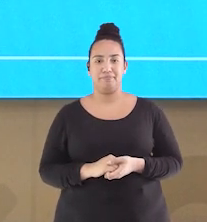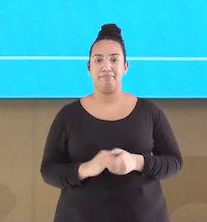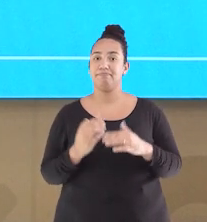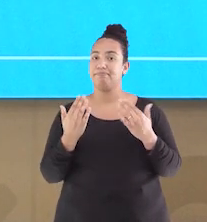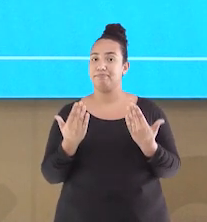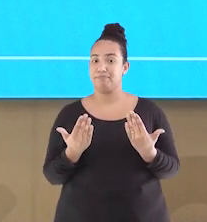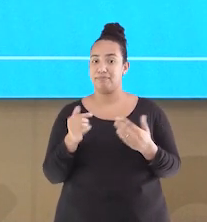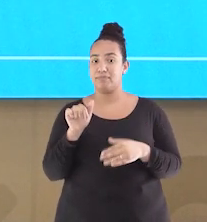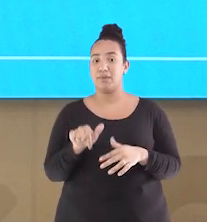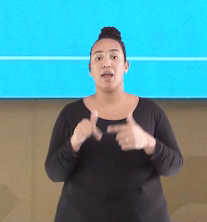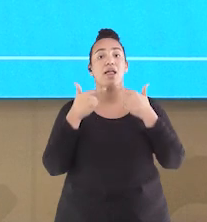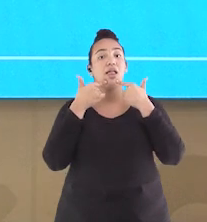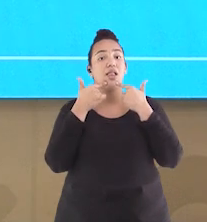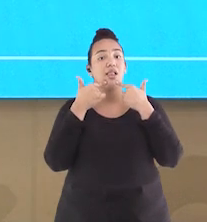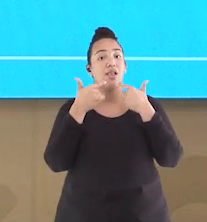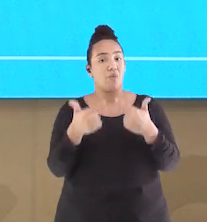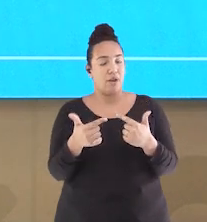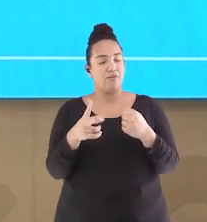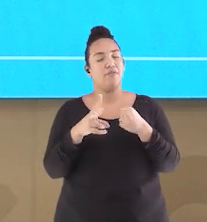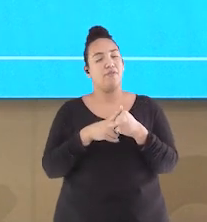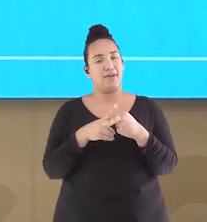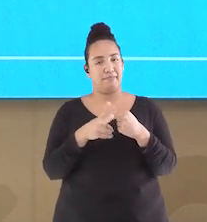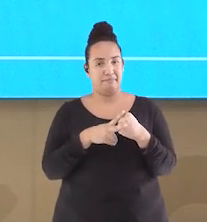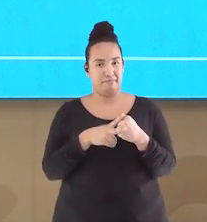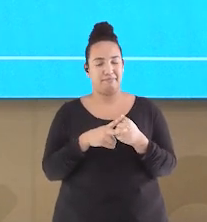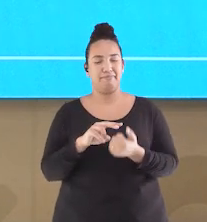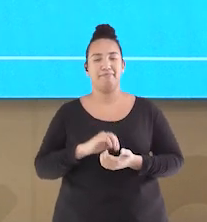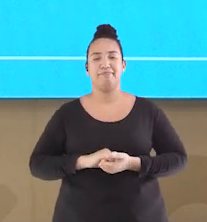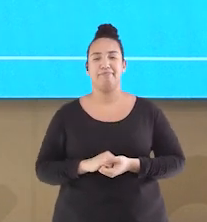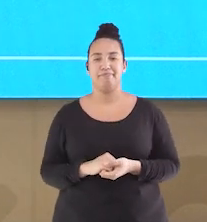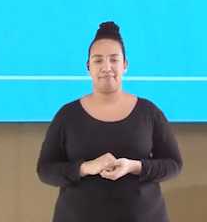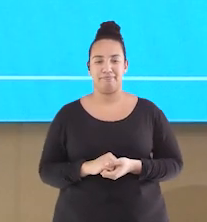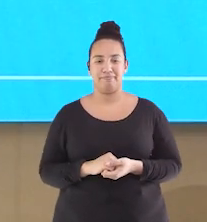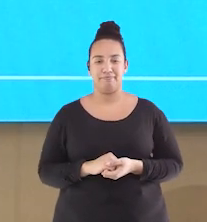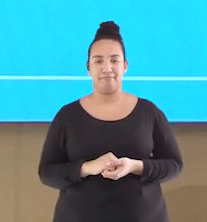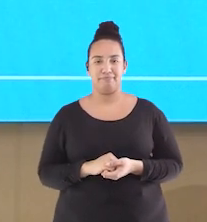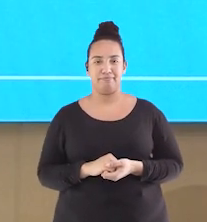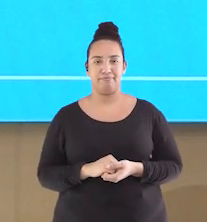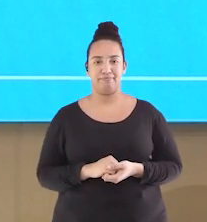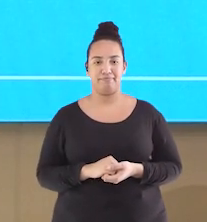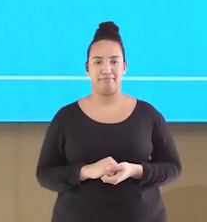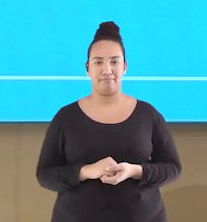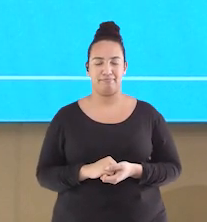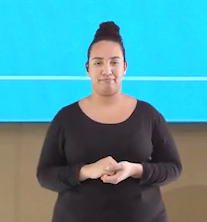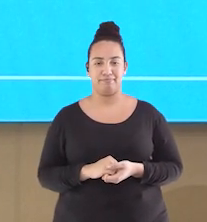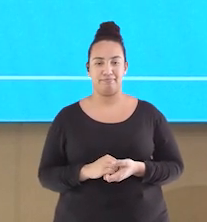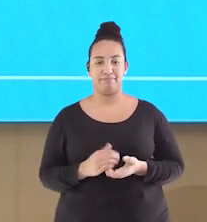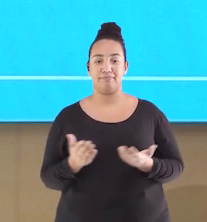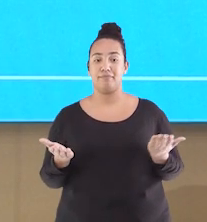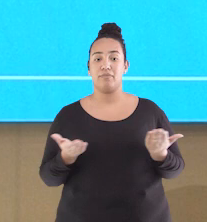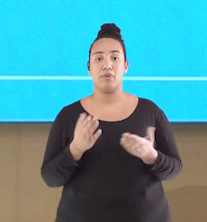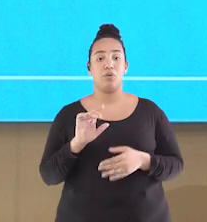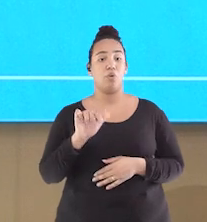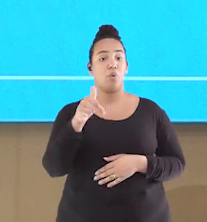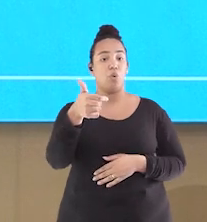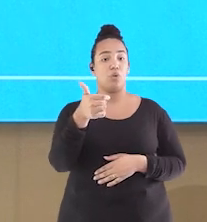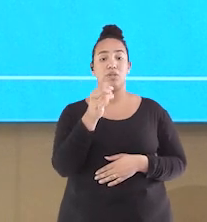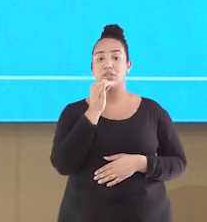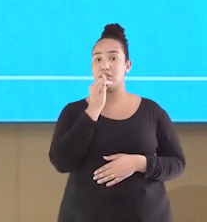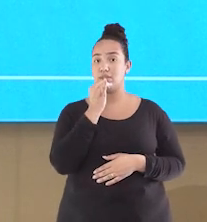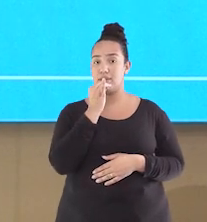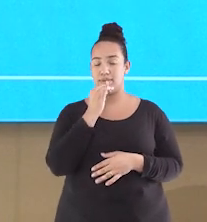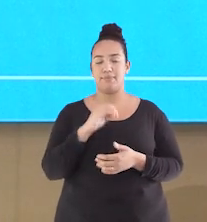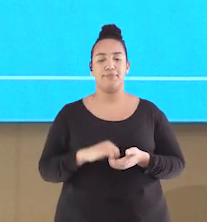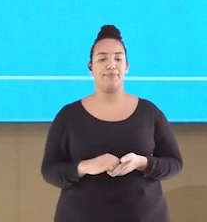Portanto, essa linguagem é uma linguagem verbal. Vamos ver outro exemplo. Essa é